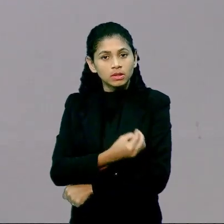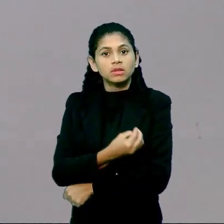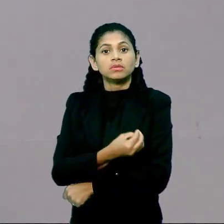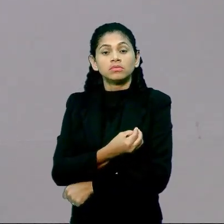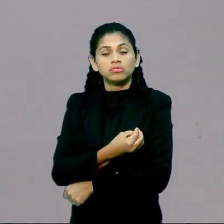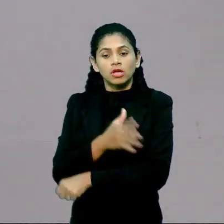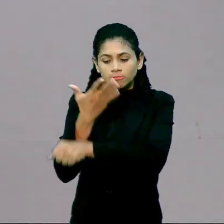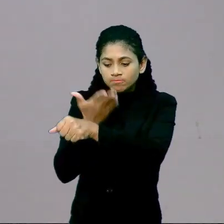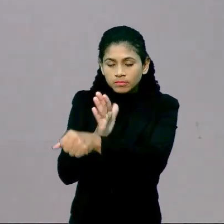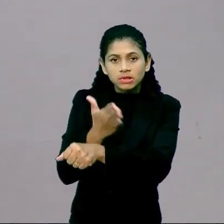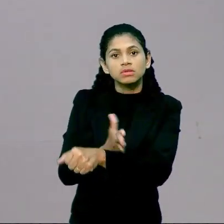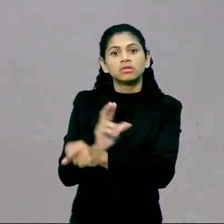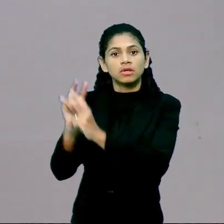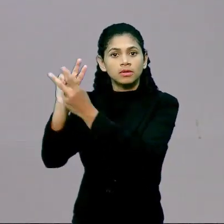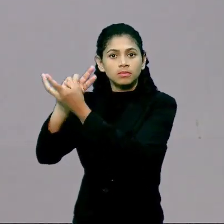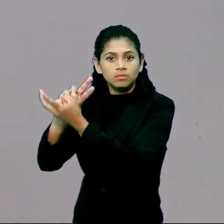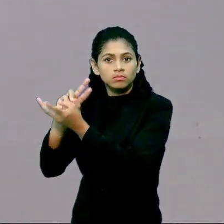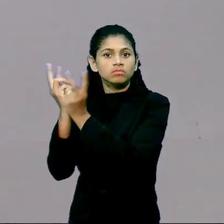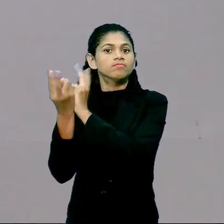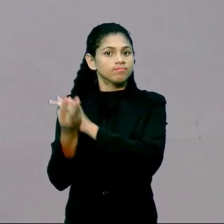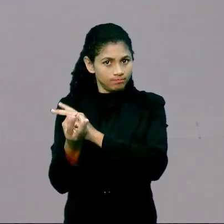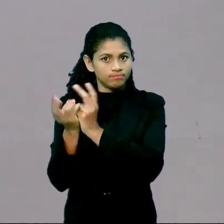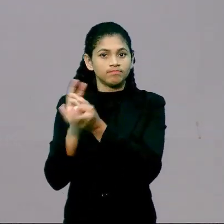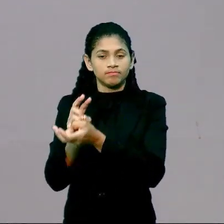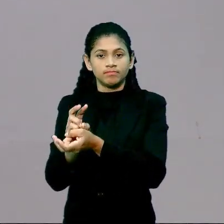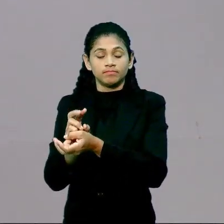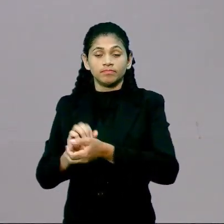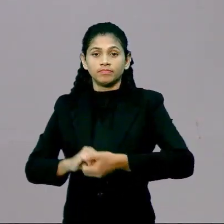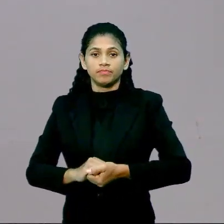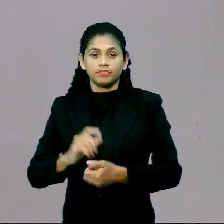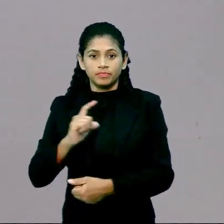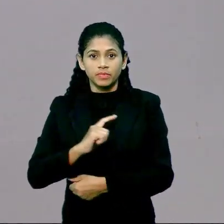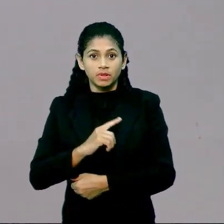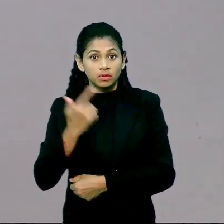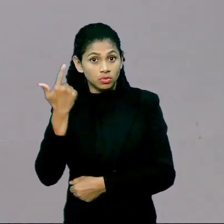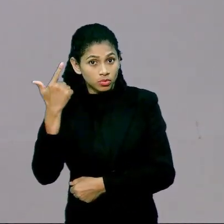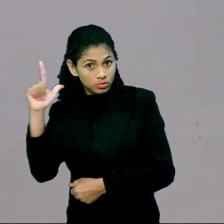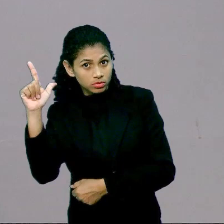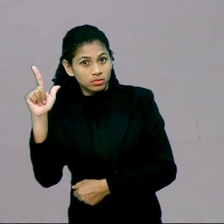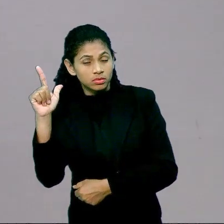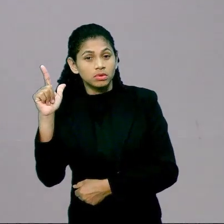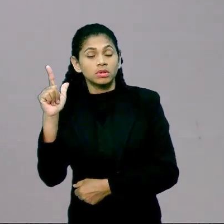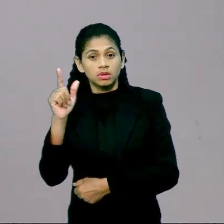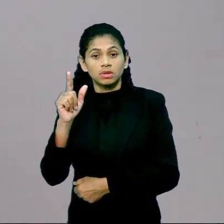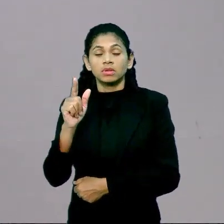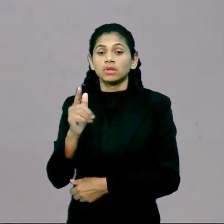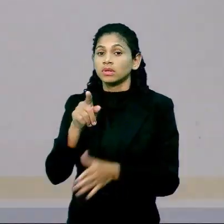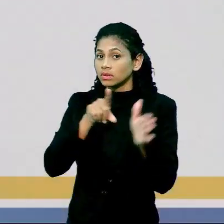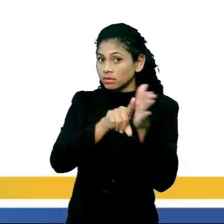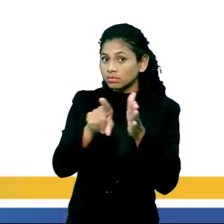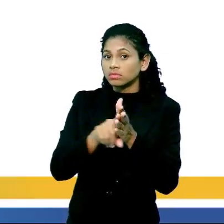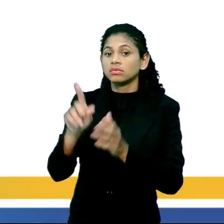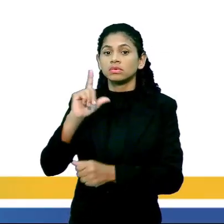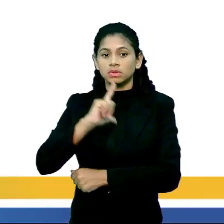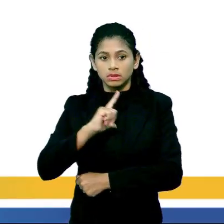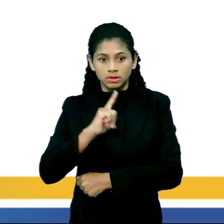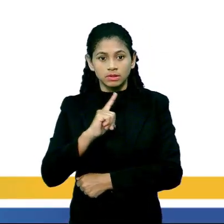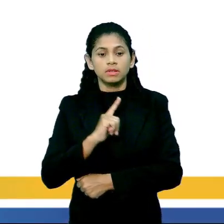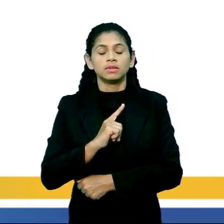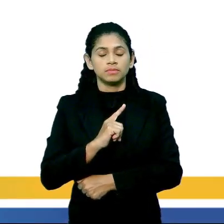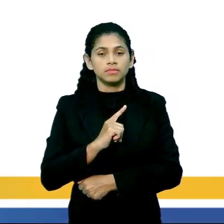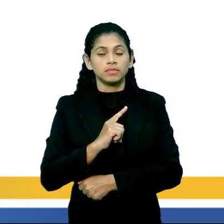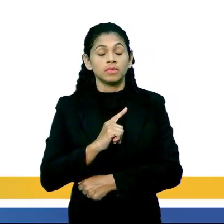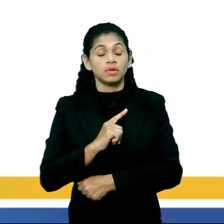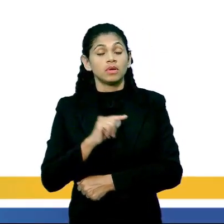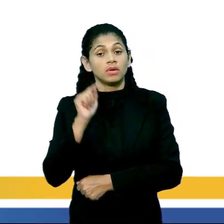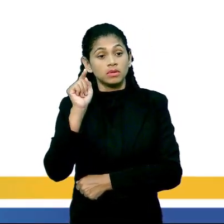exercitar determinada dinâmica corporal. Tranquilo? Temos mais questões? Temos mais questões. Como a gente tem pouco tempo, eu vou deixar você